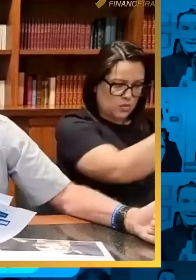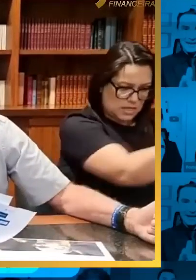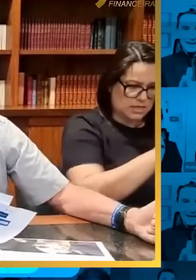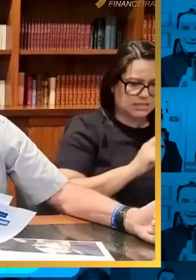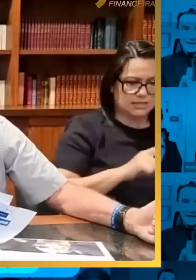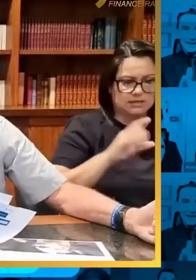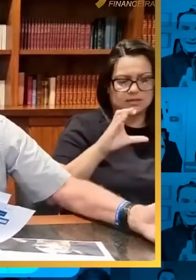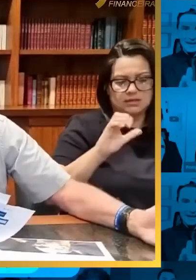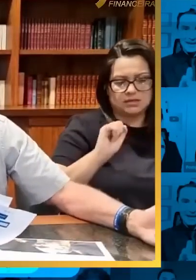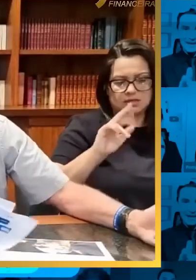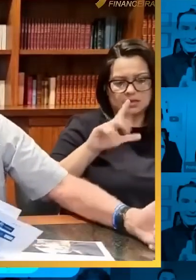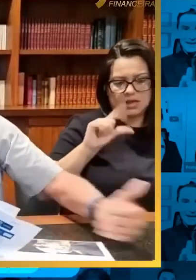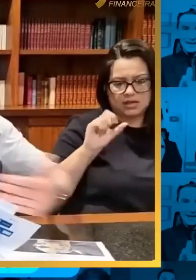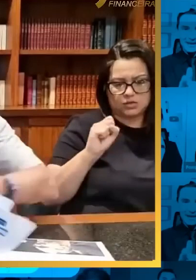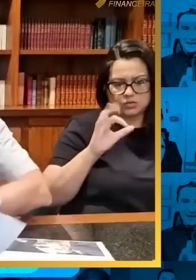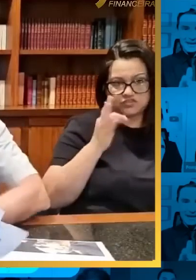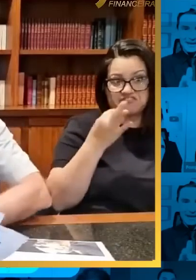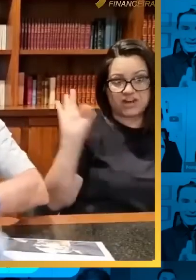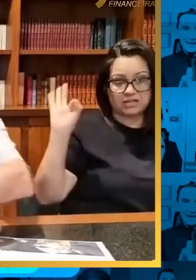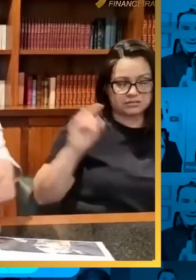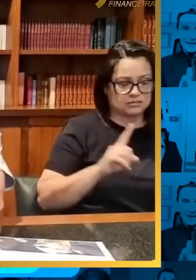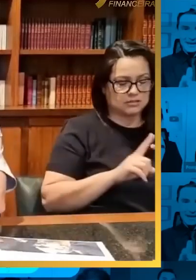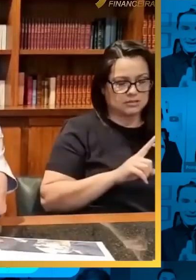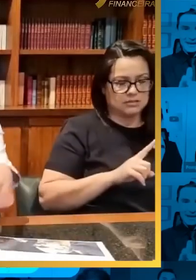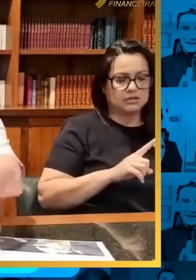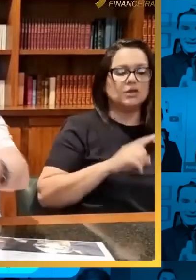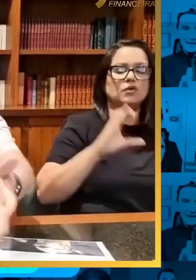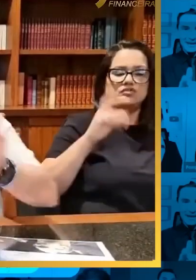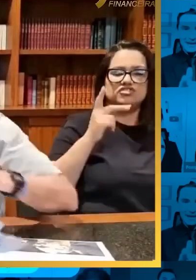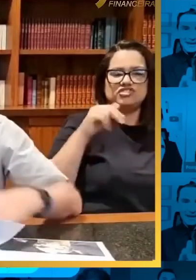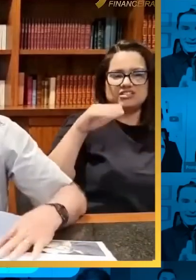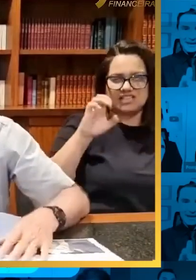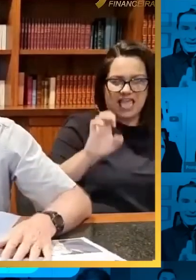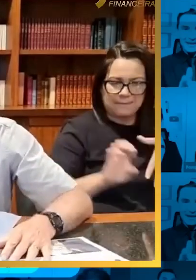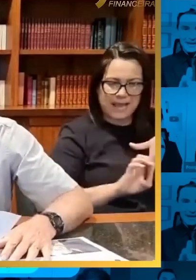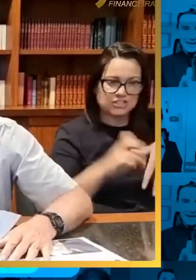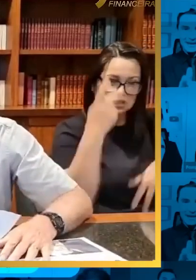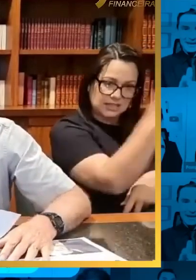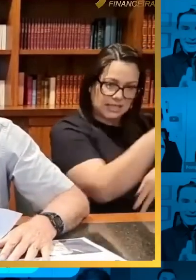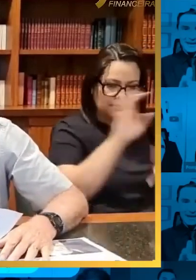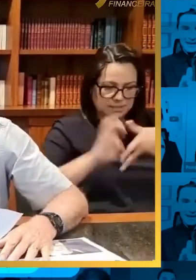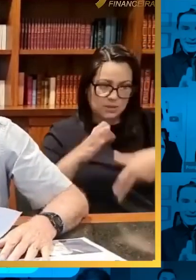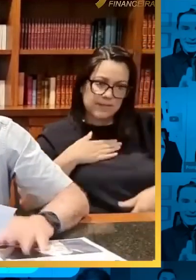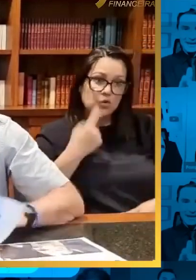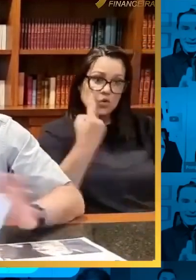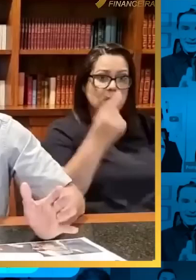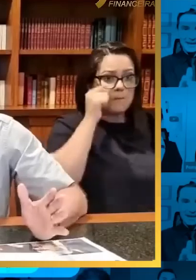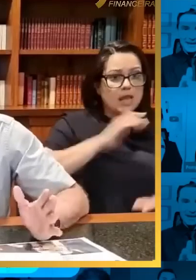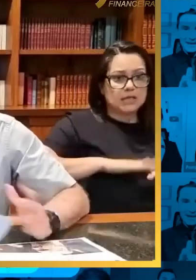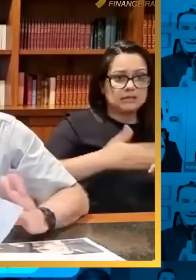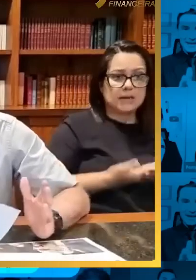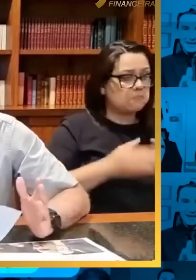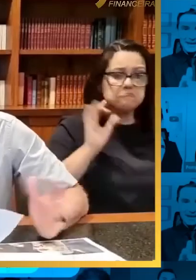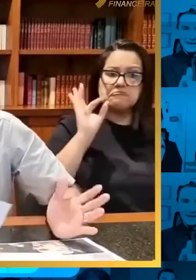França, o nosso chanceler, o Biden, o chanceler dele e mais uma senhora que serviu de impérfio. Ponto